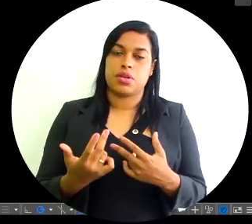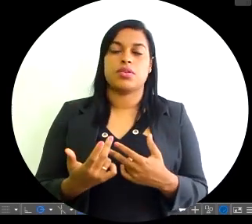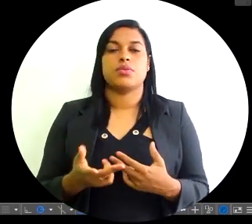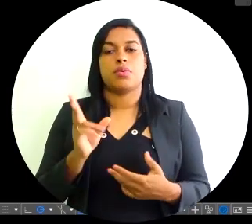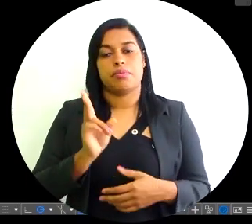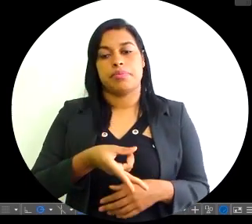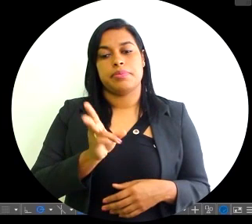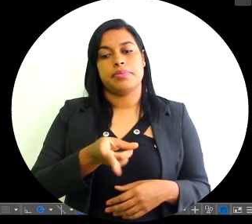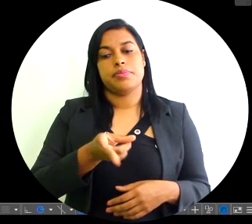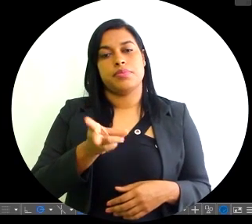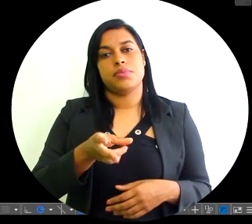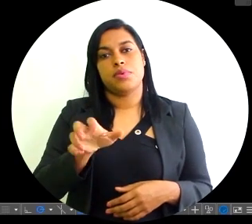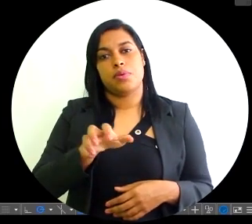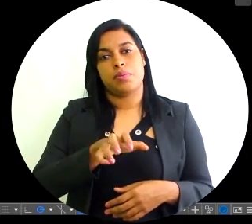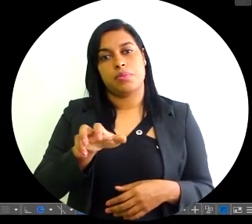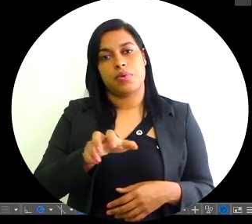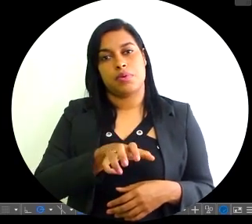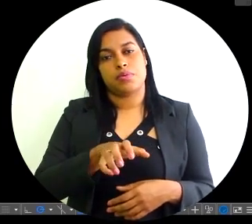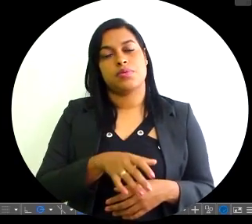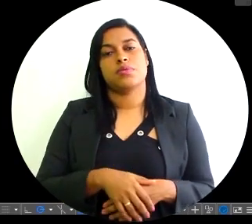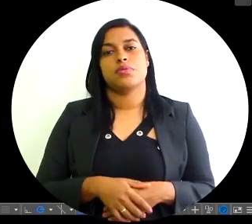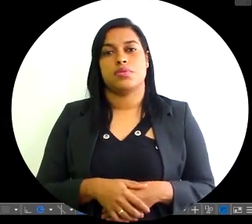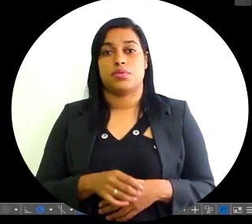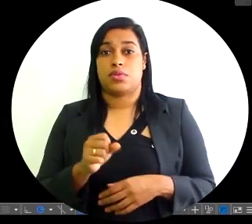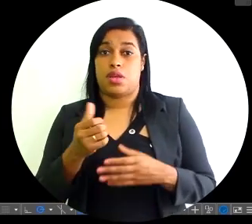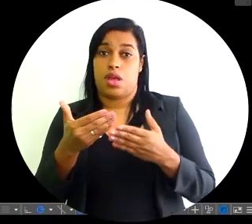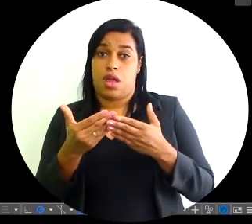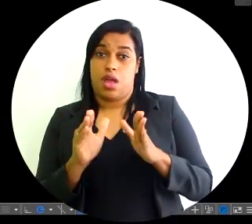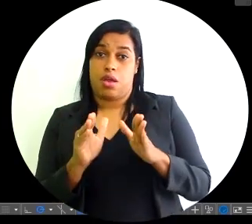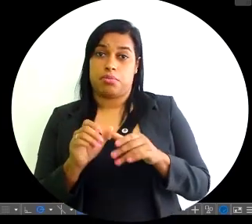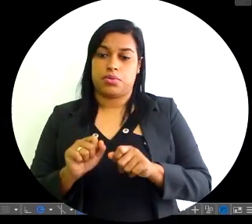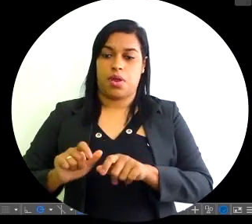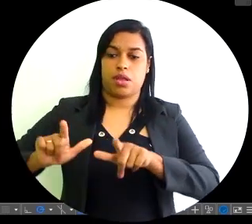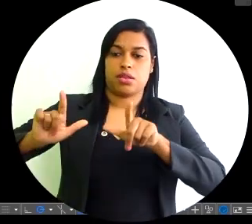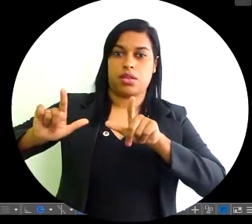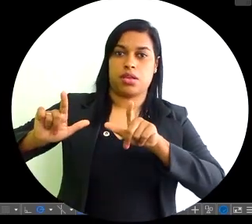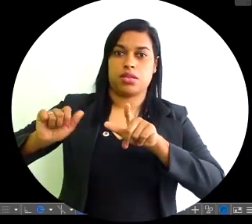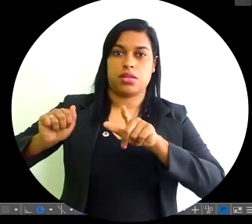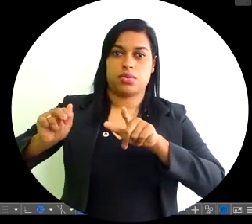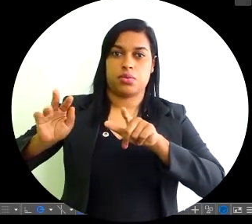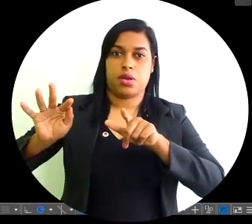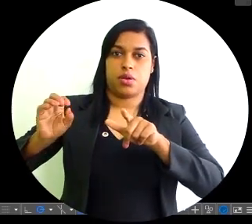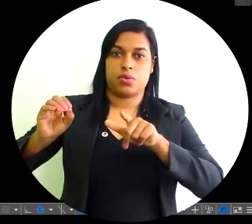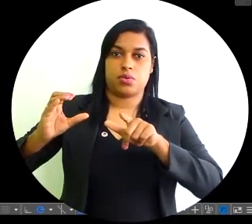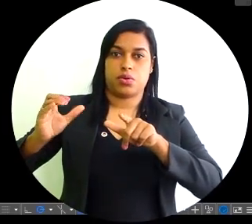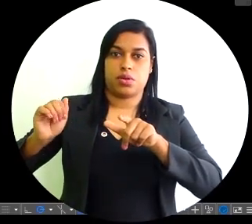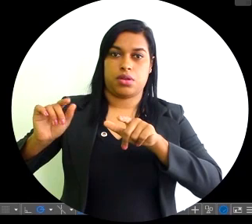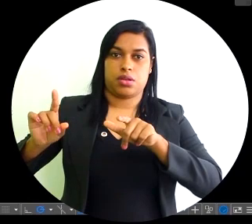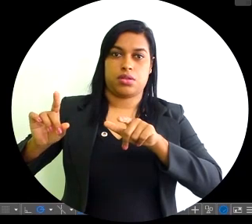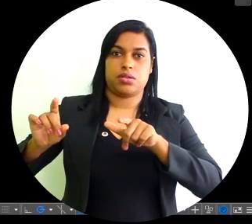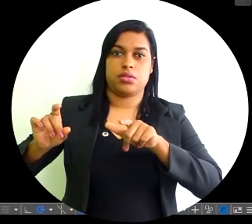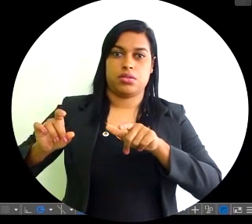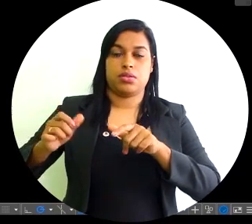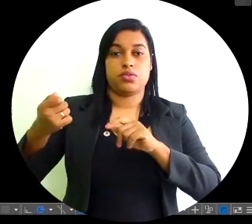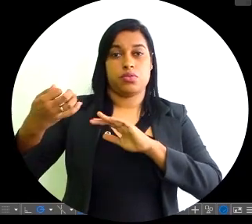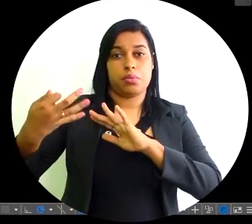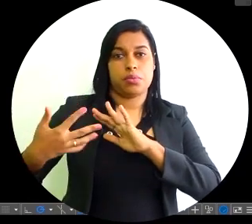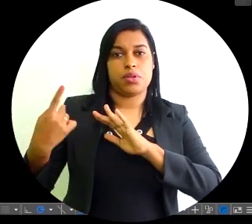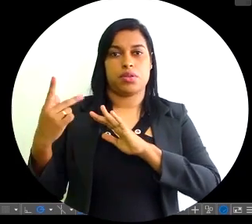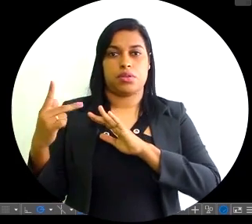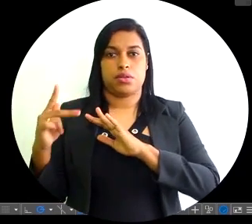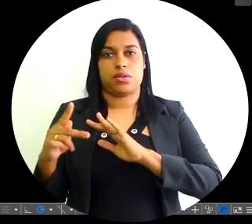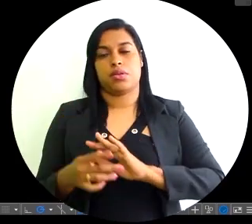Como nós vemos, se eu manter o mouse sobre a ferramenta, se abre uma tela no AutoCAD explicando